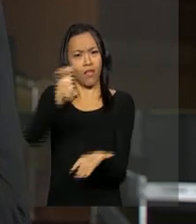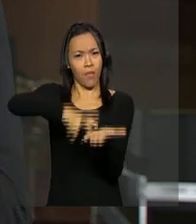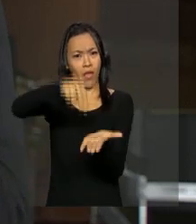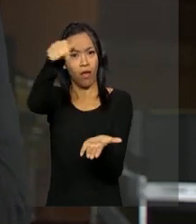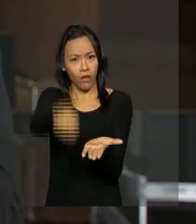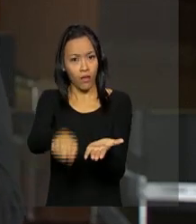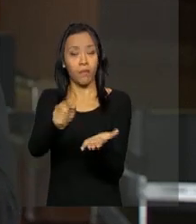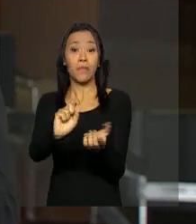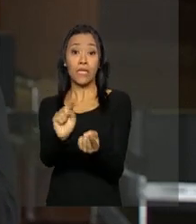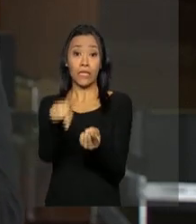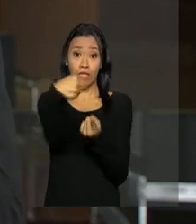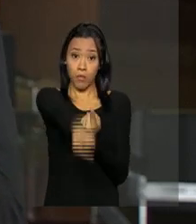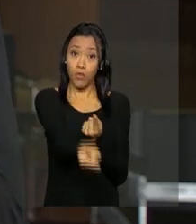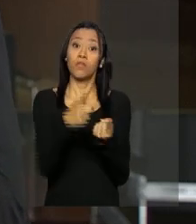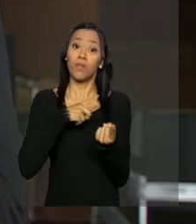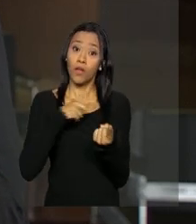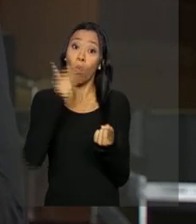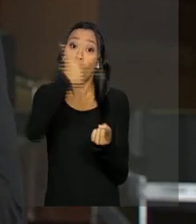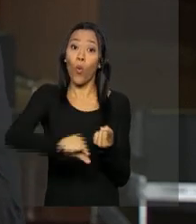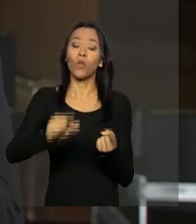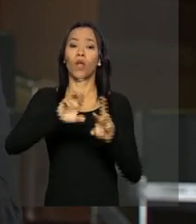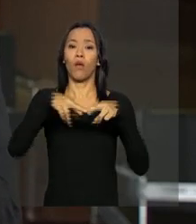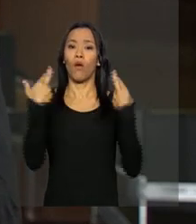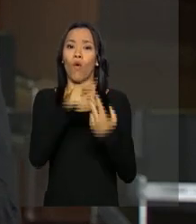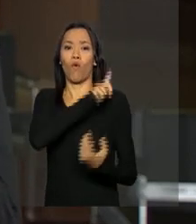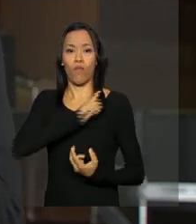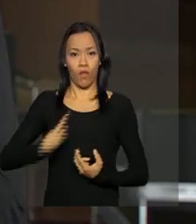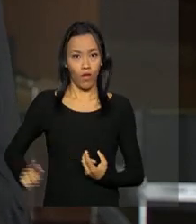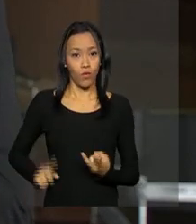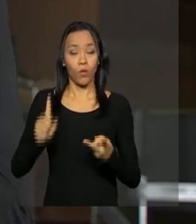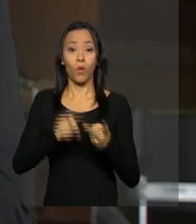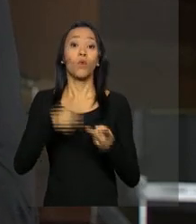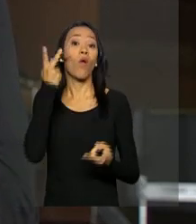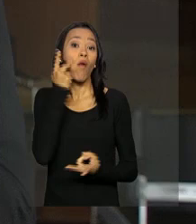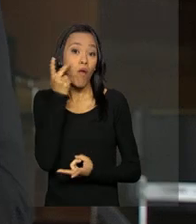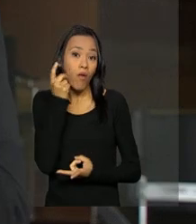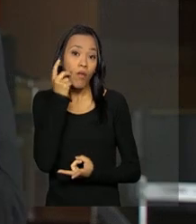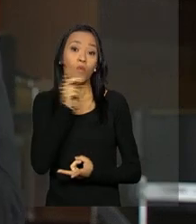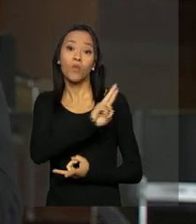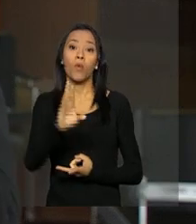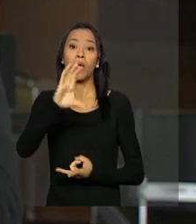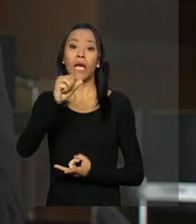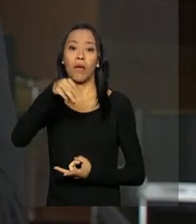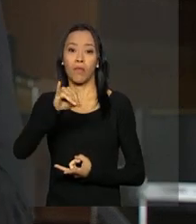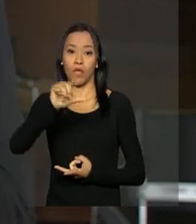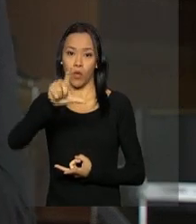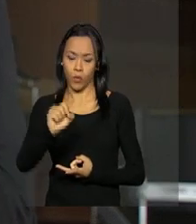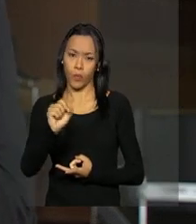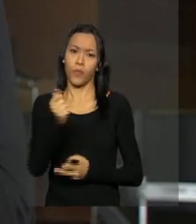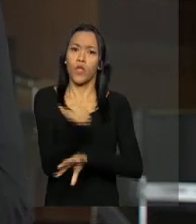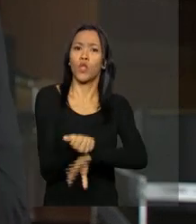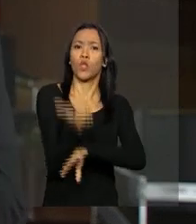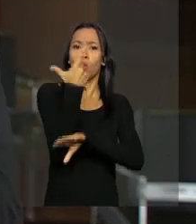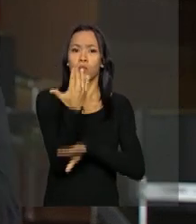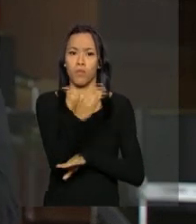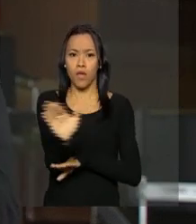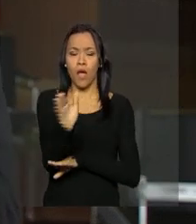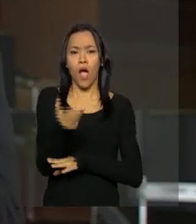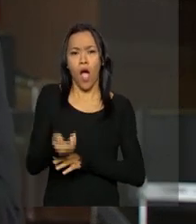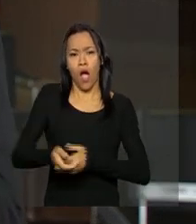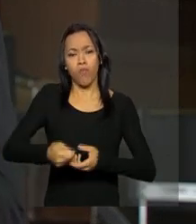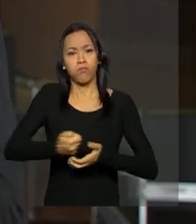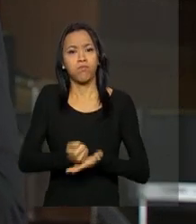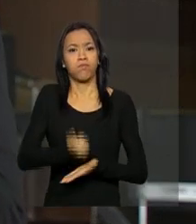Planalto e em seguida recebe o governador do Ceará Camilo Santana ao meio dia e meia dilm russef Almoça com